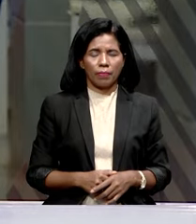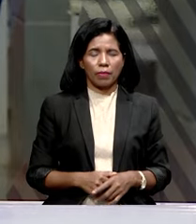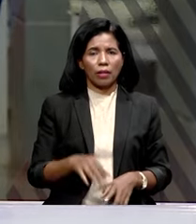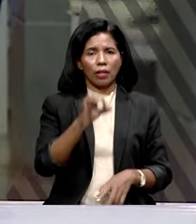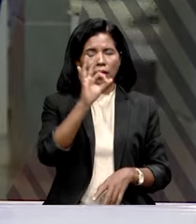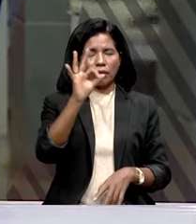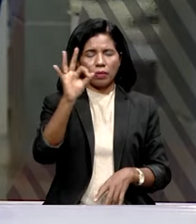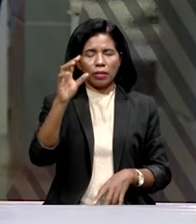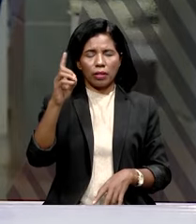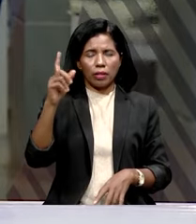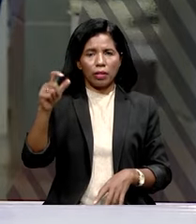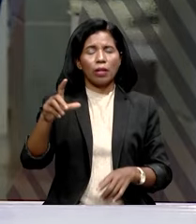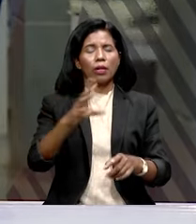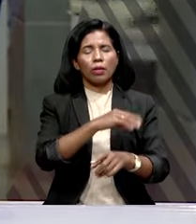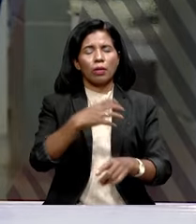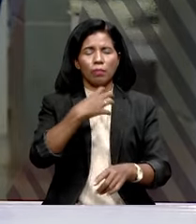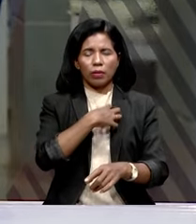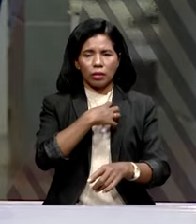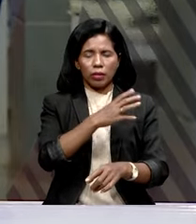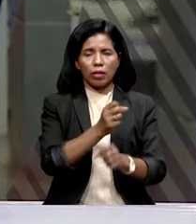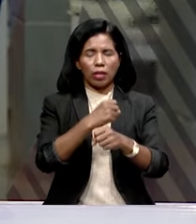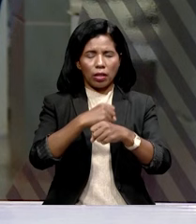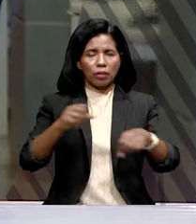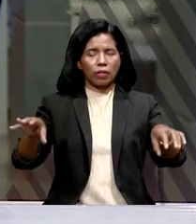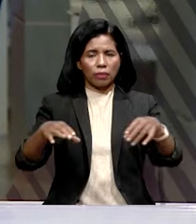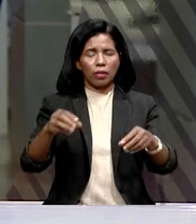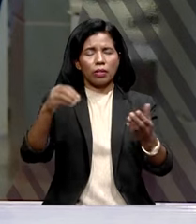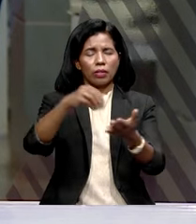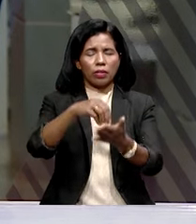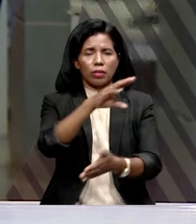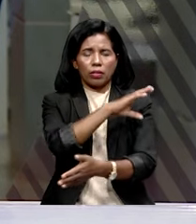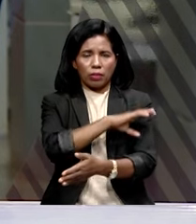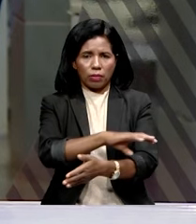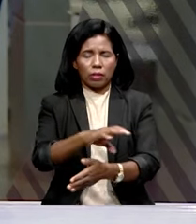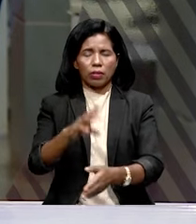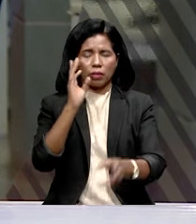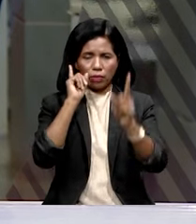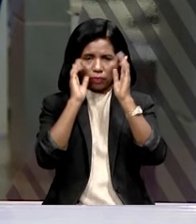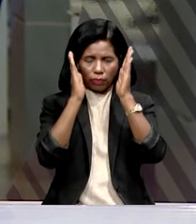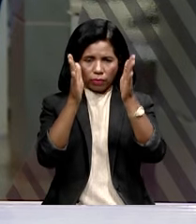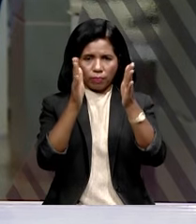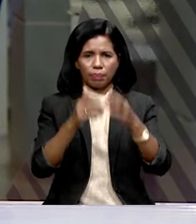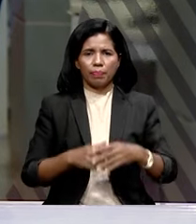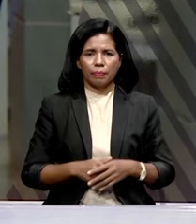FVTL no PNTL precisa de dupla função, a do garante segurança interna no externa.